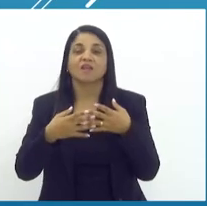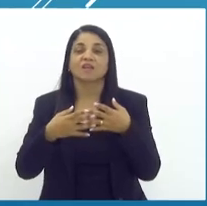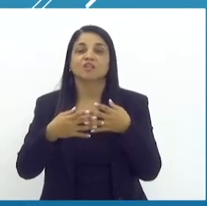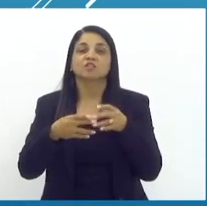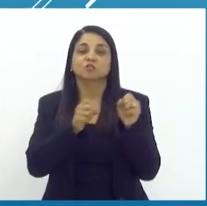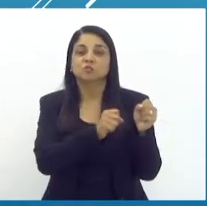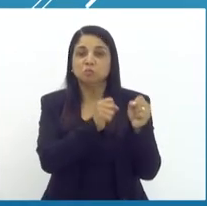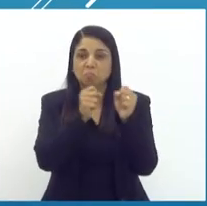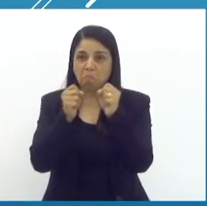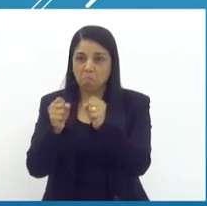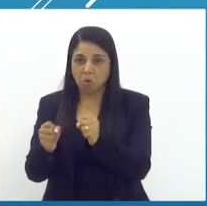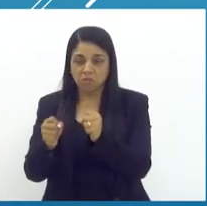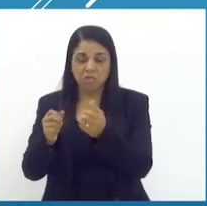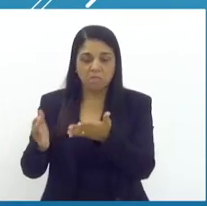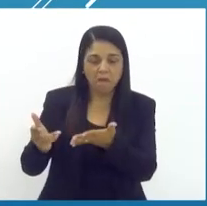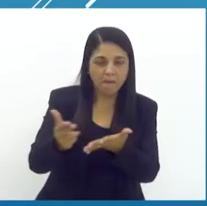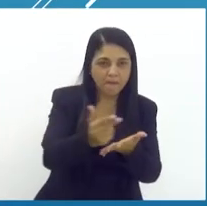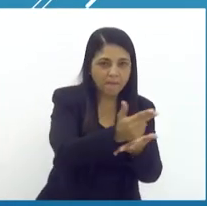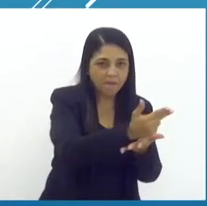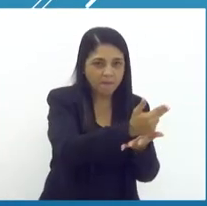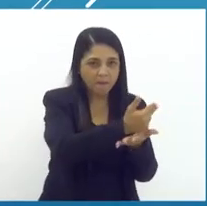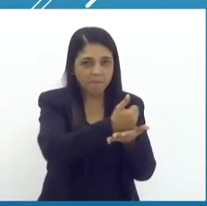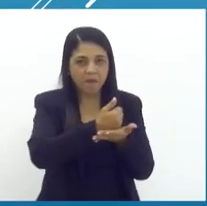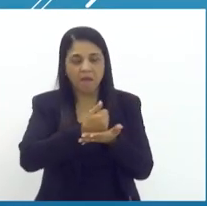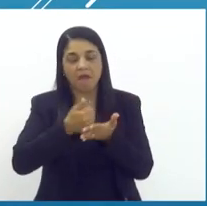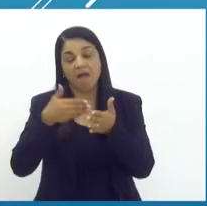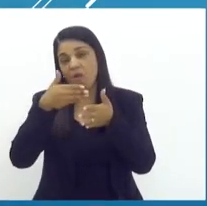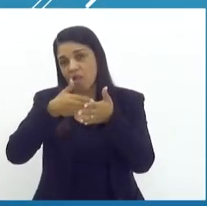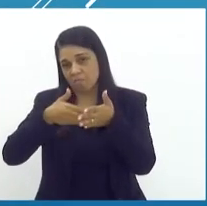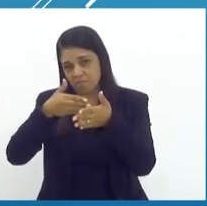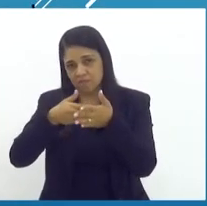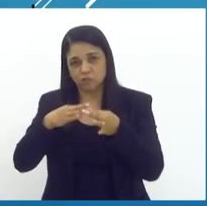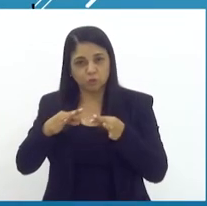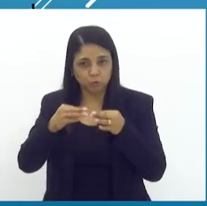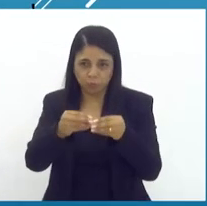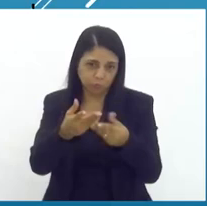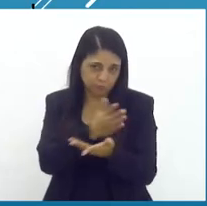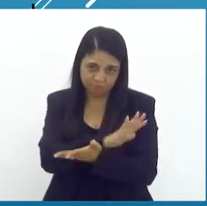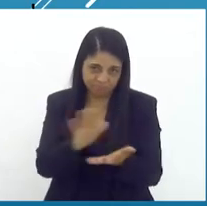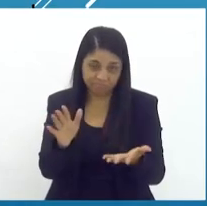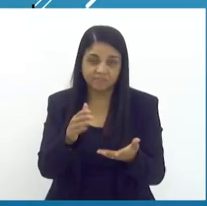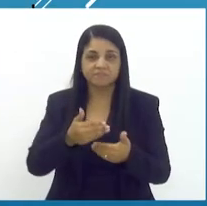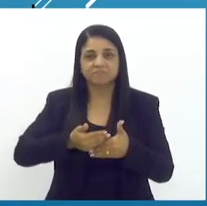questão do poder que ele vai ter para arrecadar para dormir fazer tudo pode passar